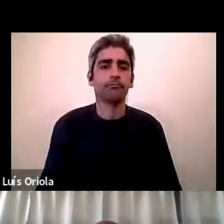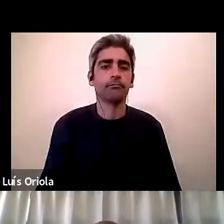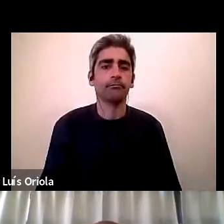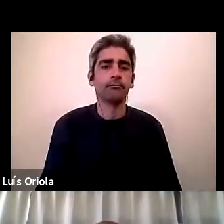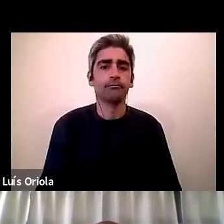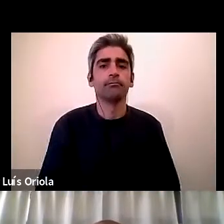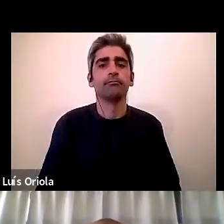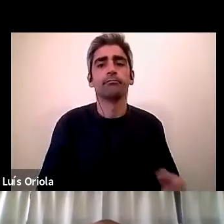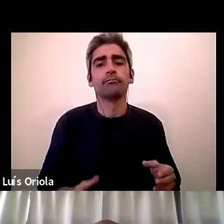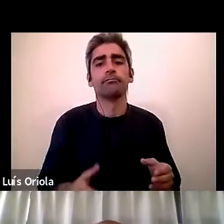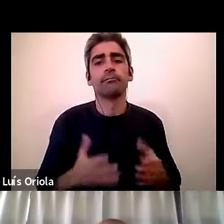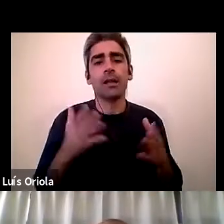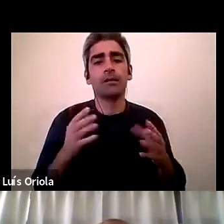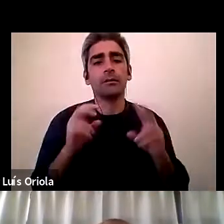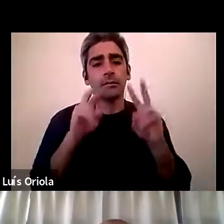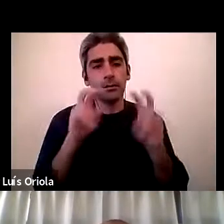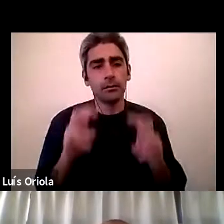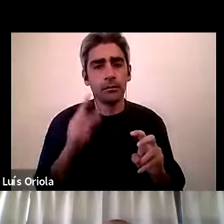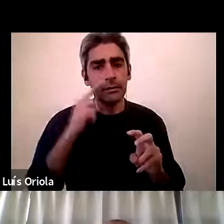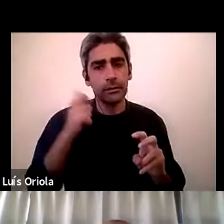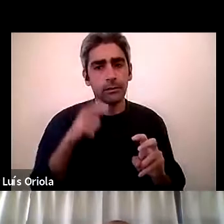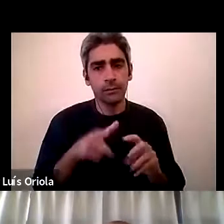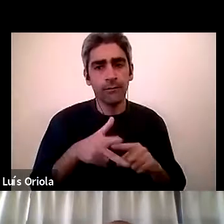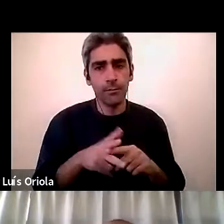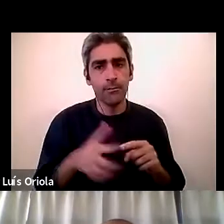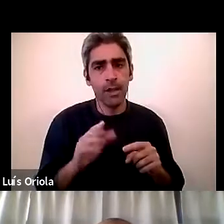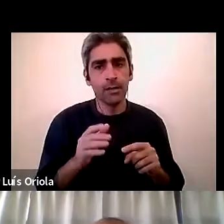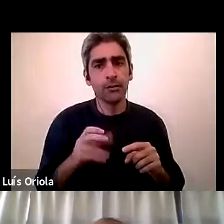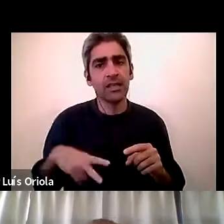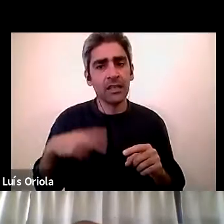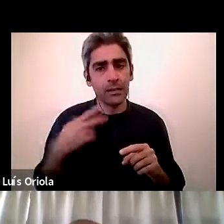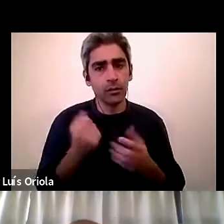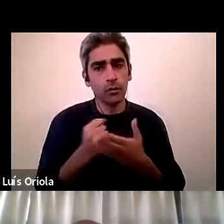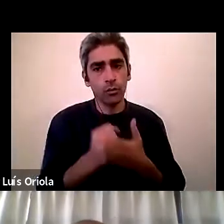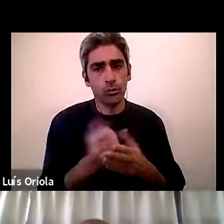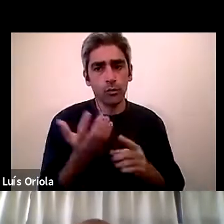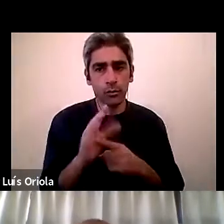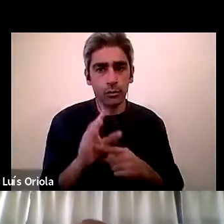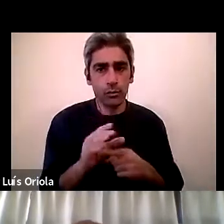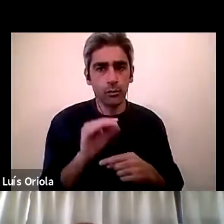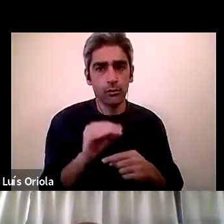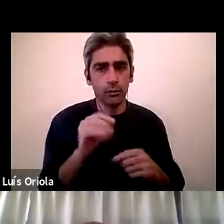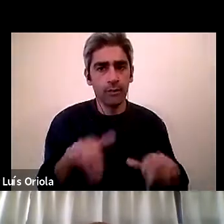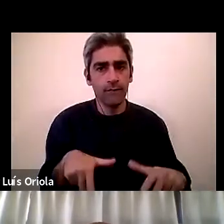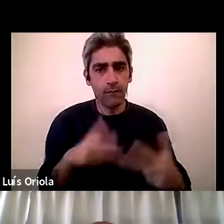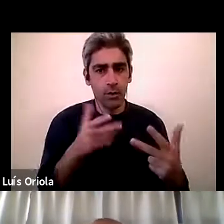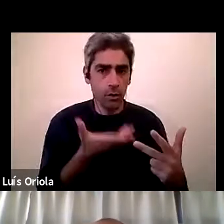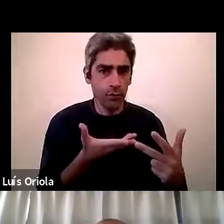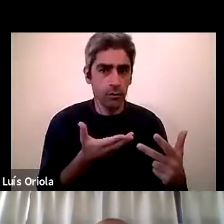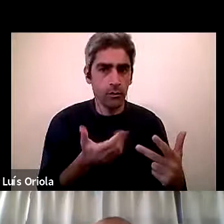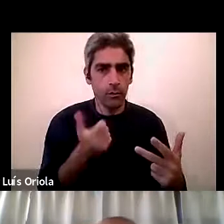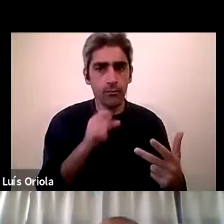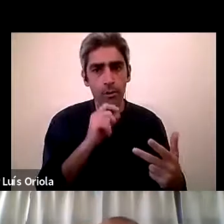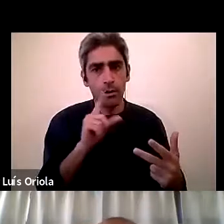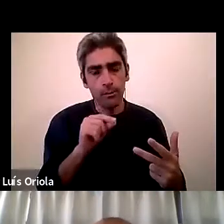os grandes tópicos passam por utilizarmos ferramentas mais ricas a nível de suportes, como por exemplo as chamadas de videoconferência, em que nos